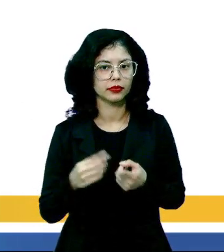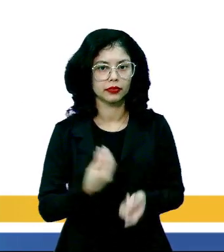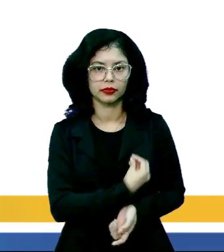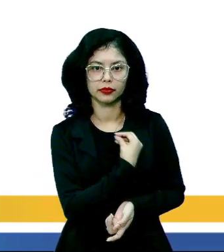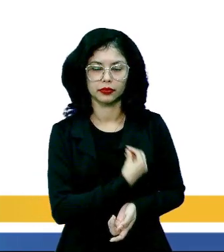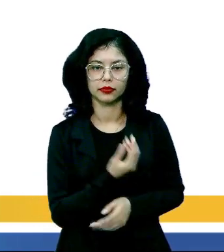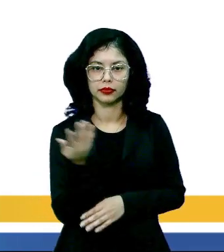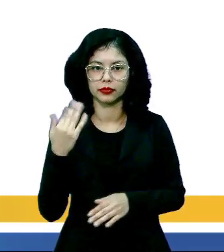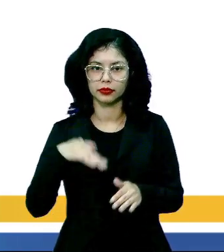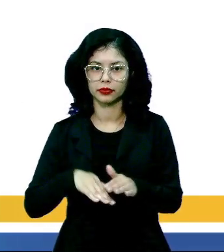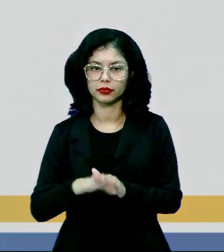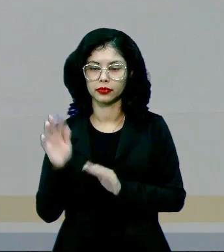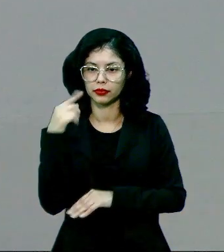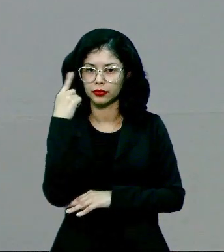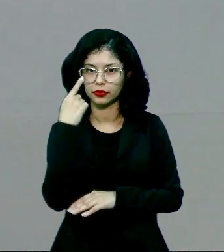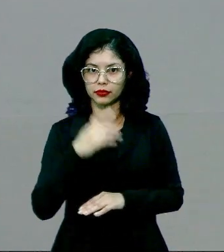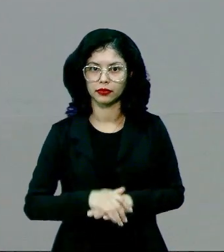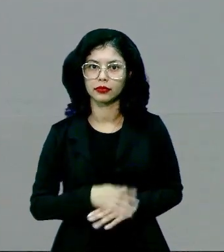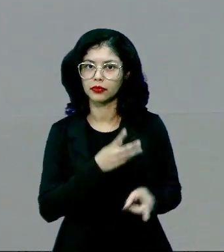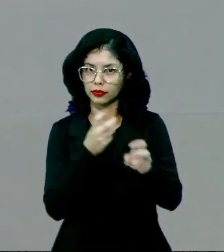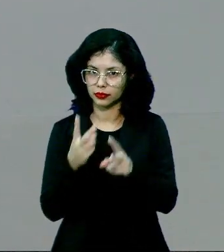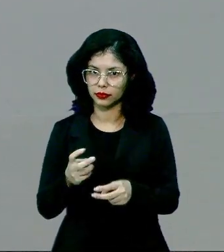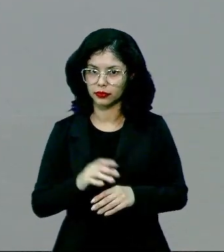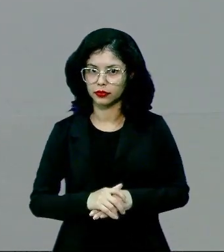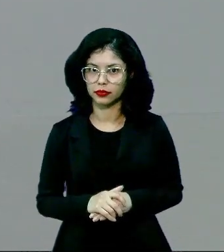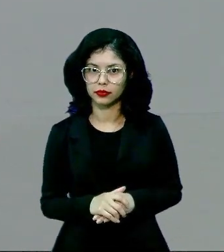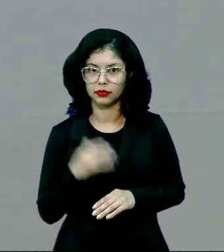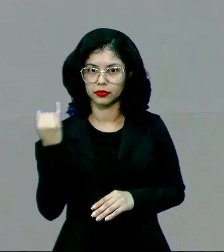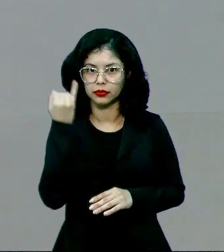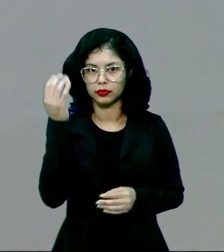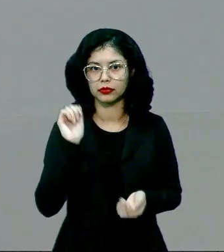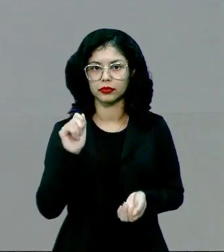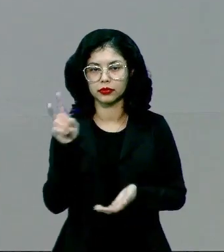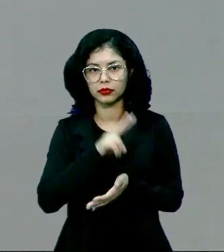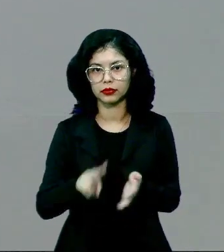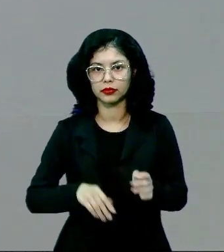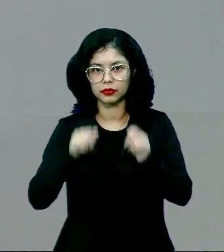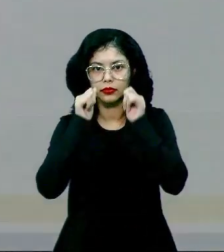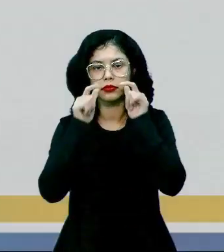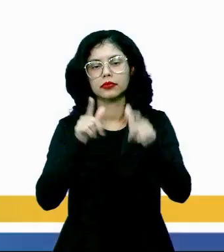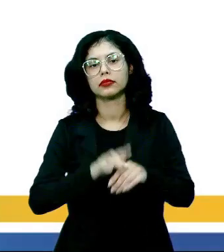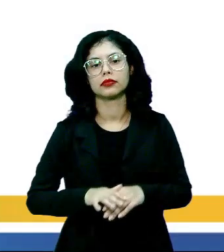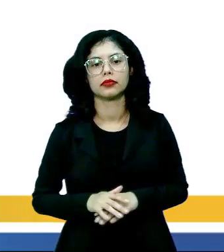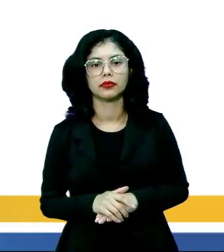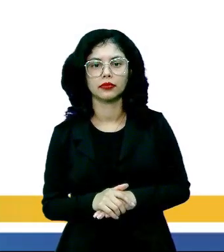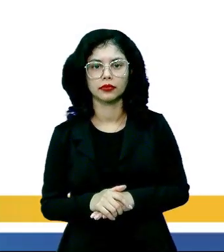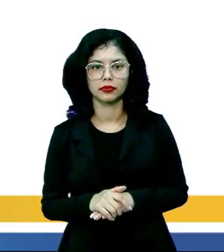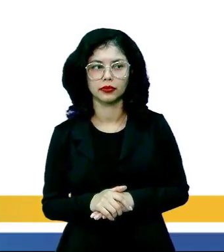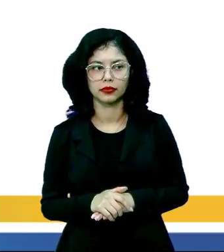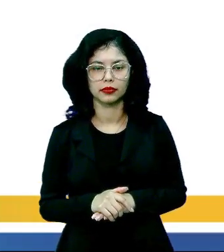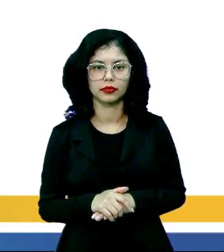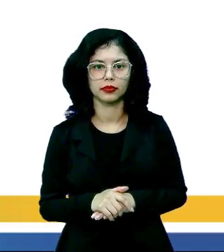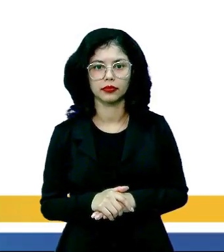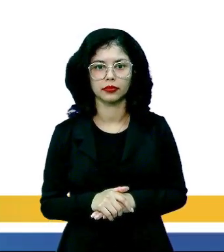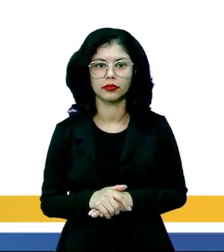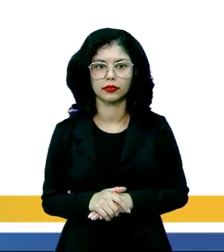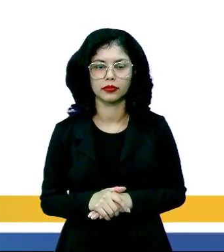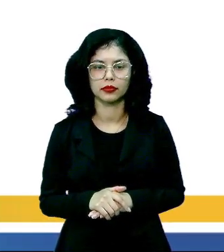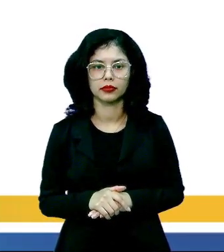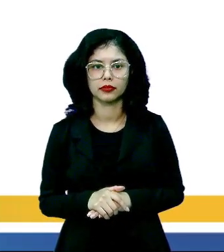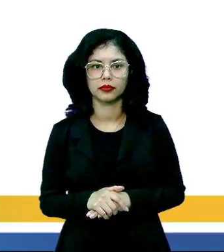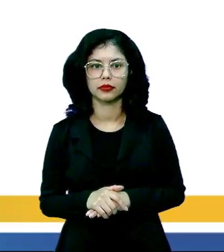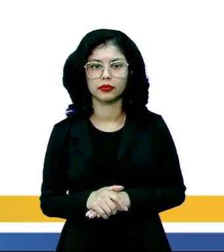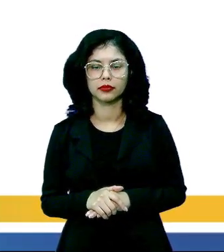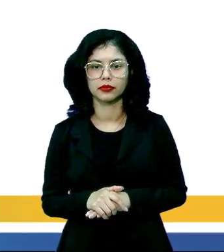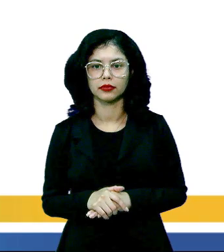viveu na infância viveu na Espanha observaram aí galerinha como é importante a gente ler atento né então só